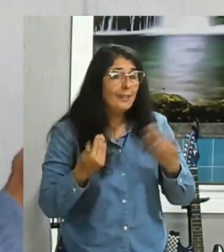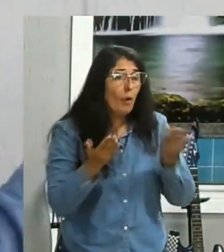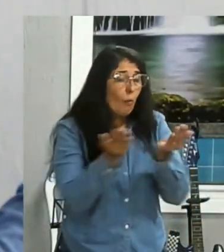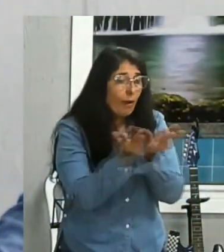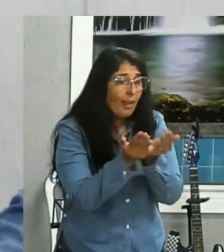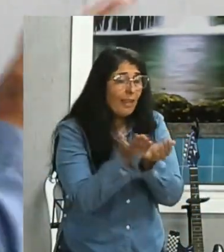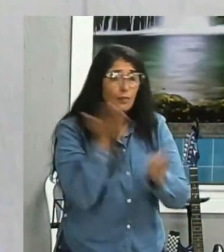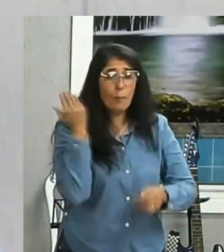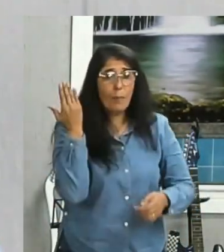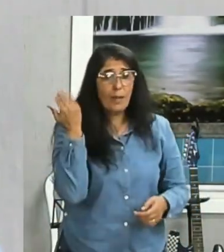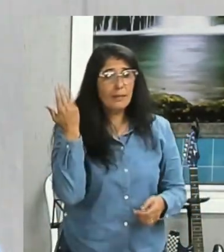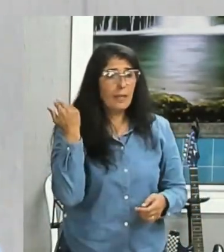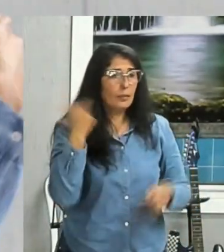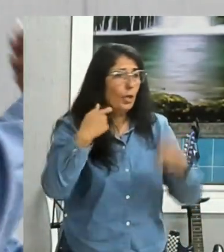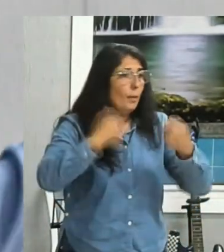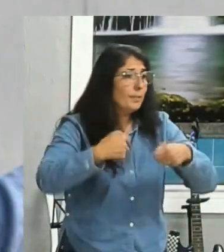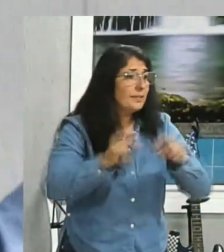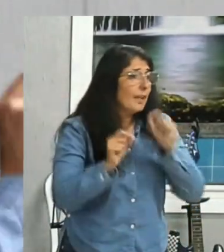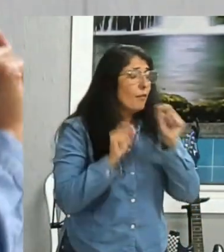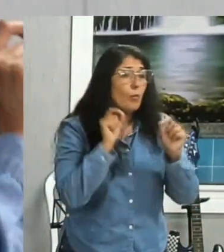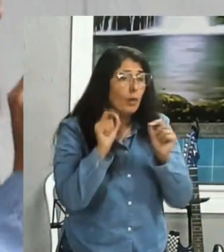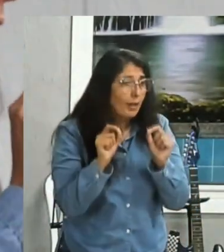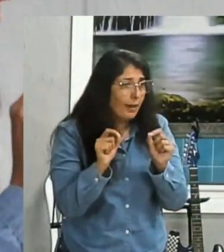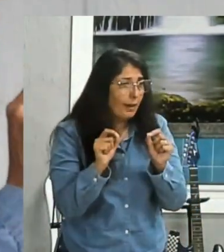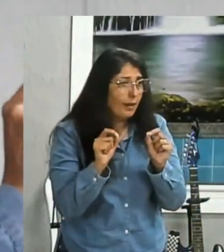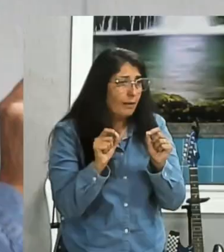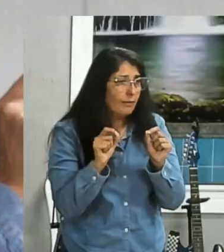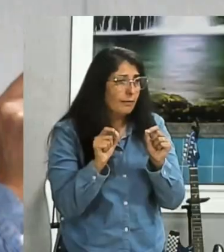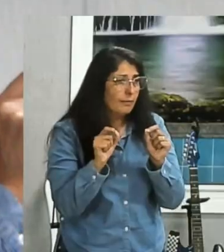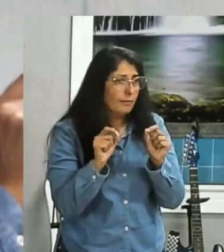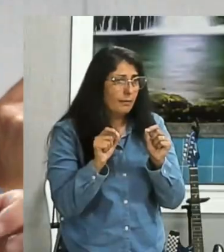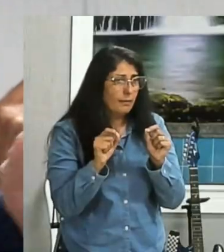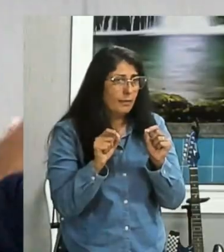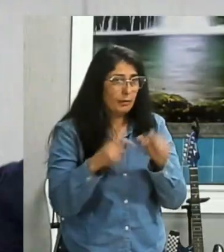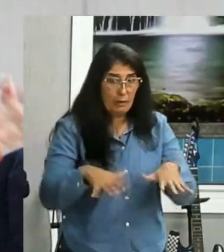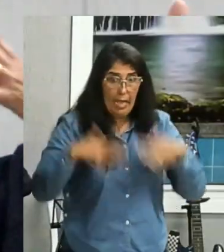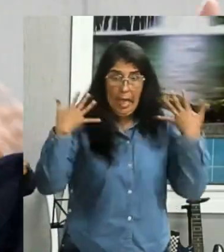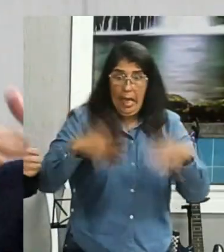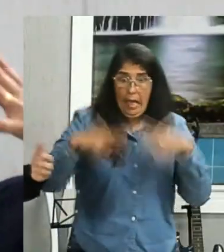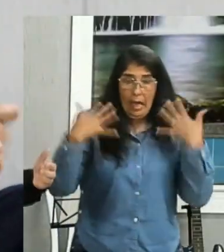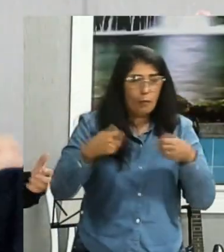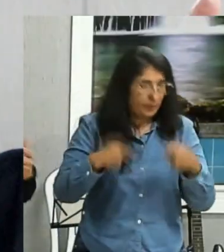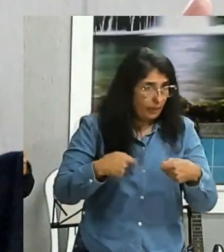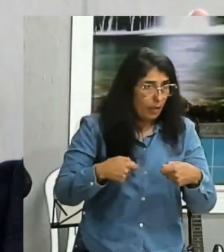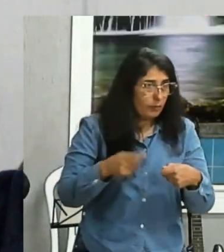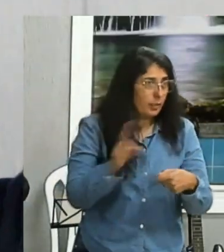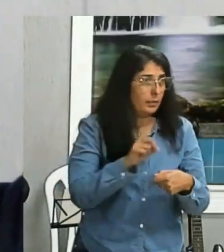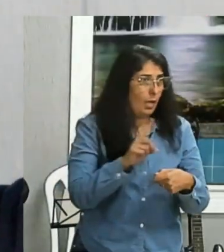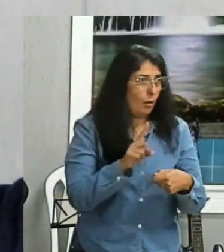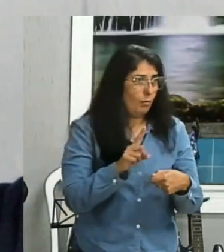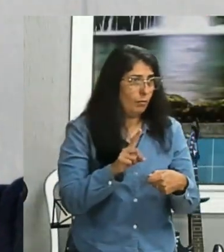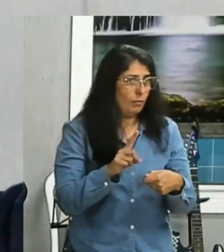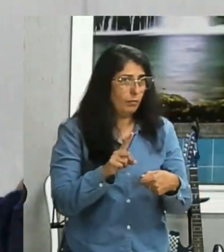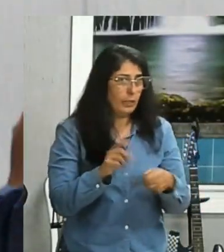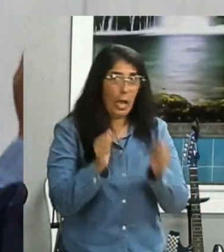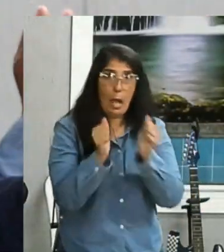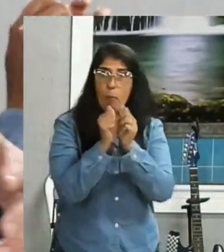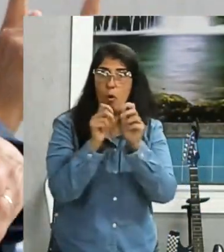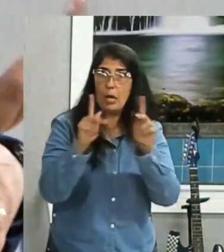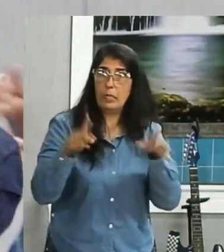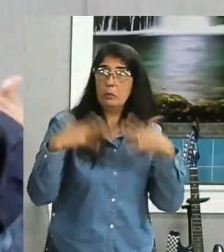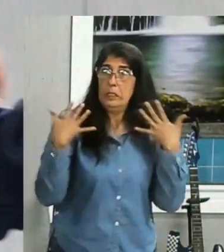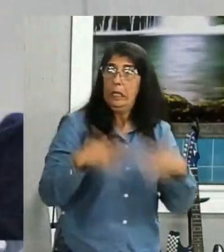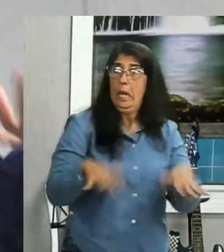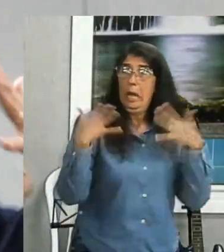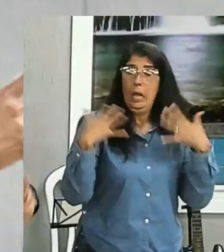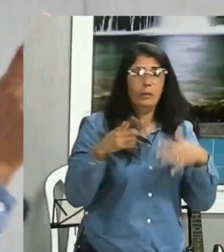não precisavam de cenas de terror. São imagens apocalípticas, não é?